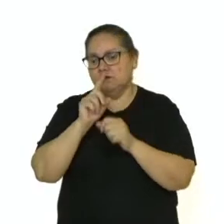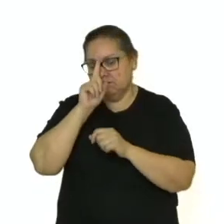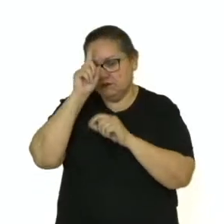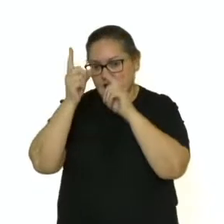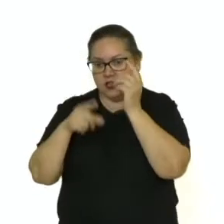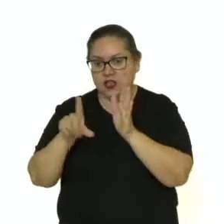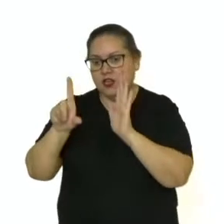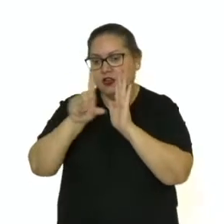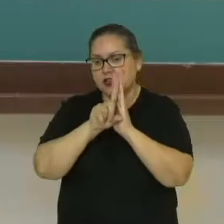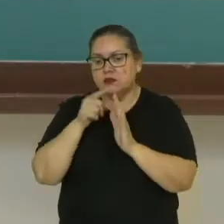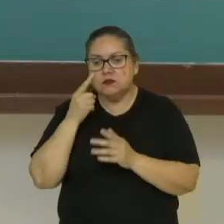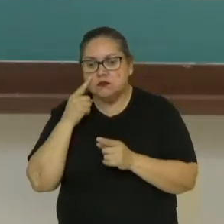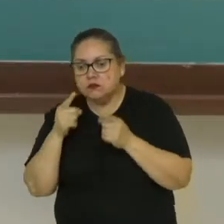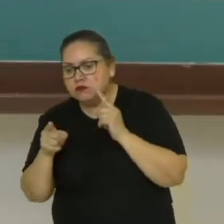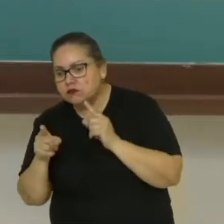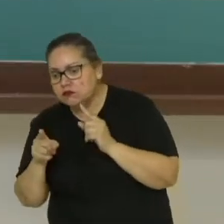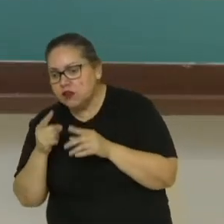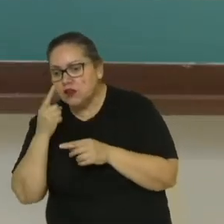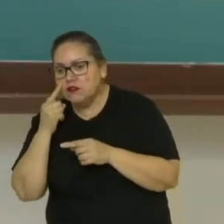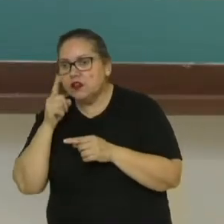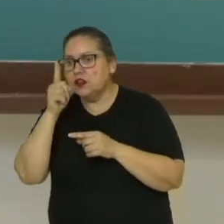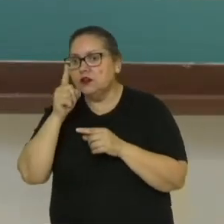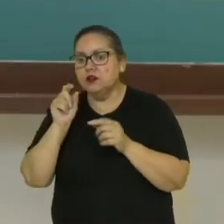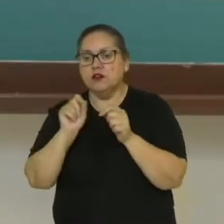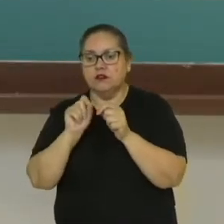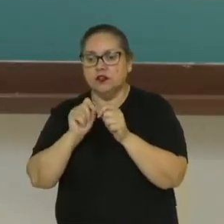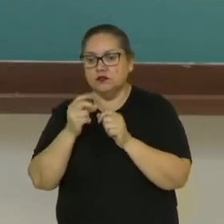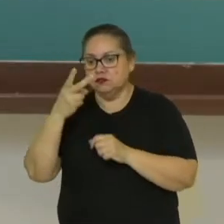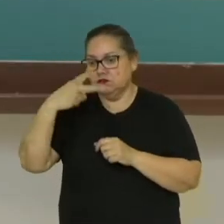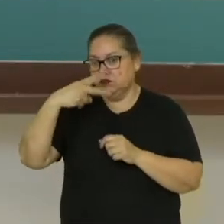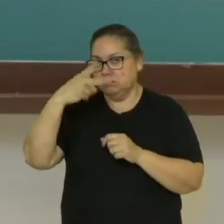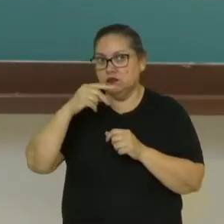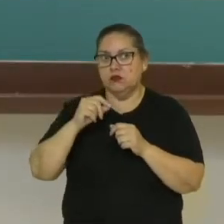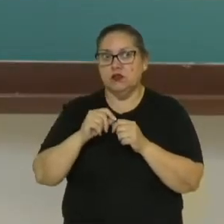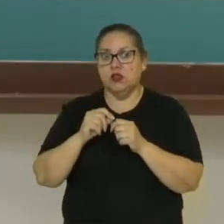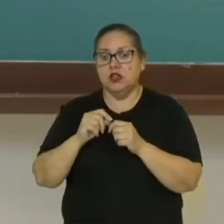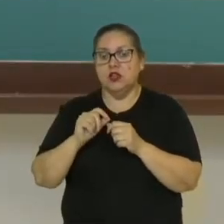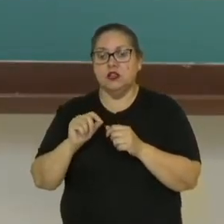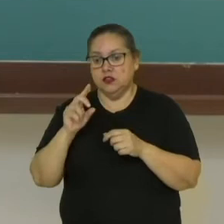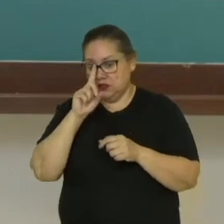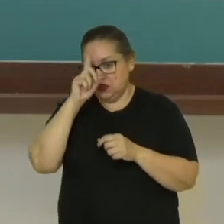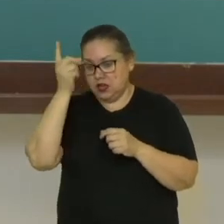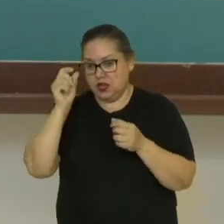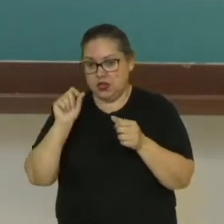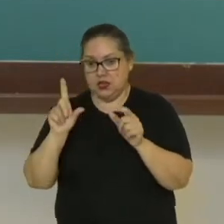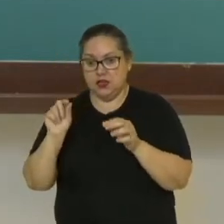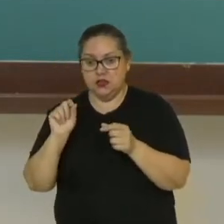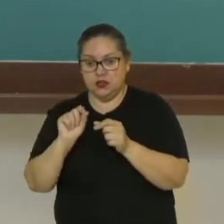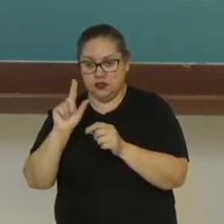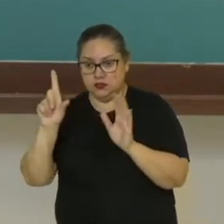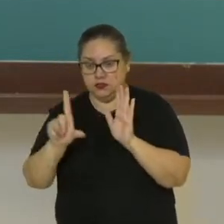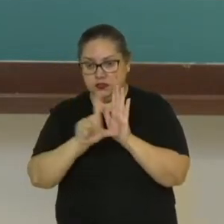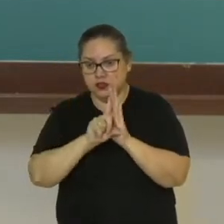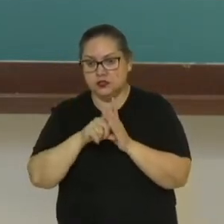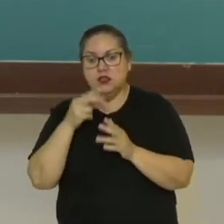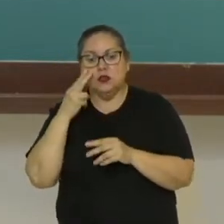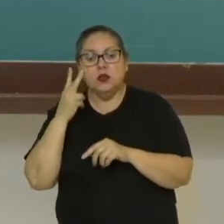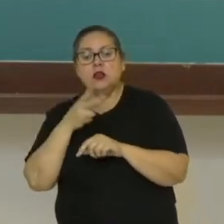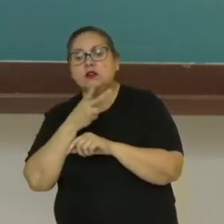leis, fiscalizando o poder executivo. Essas duas funções, então. Legislar, criar as leis e fiscalizar o poder